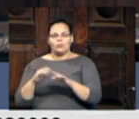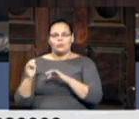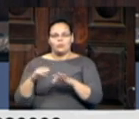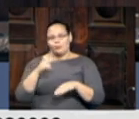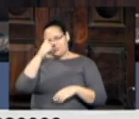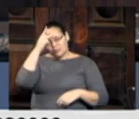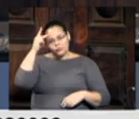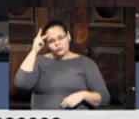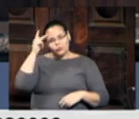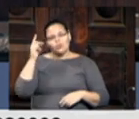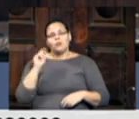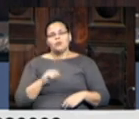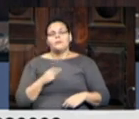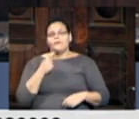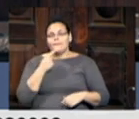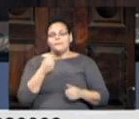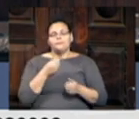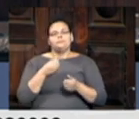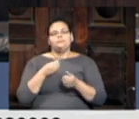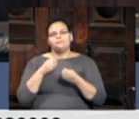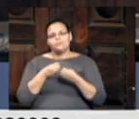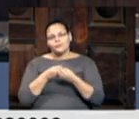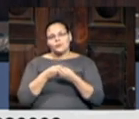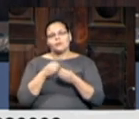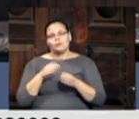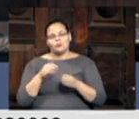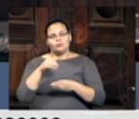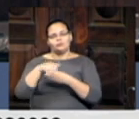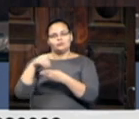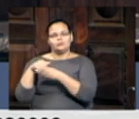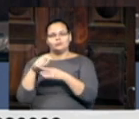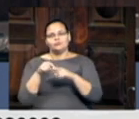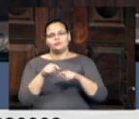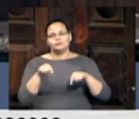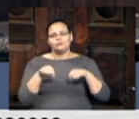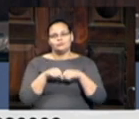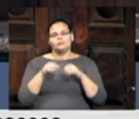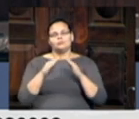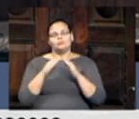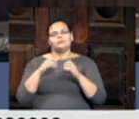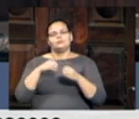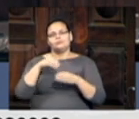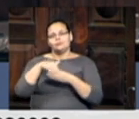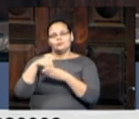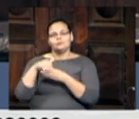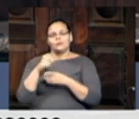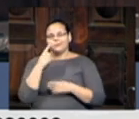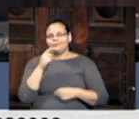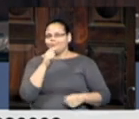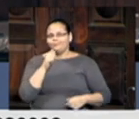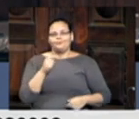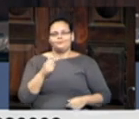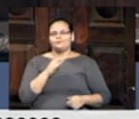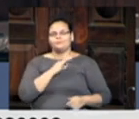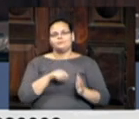pessoas próximo às sessões eleitorais, sem que houvesse nenhum impedimento pela fiscalização.